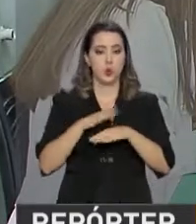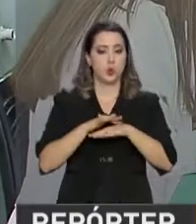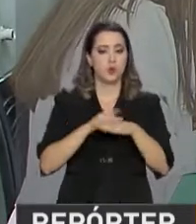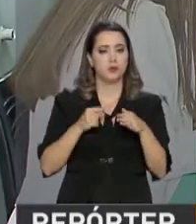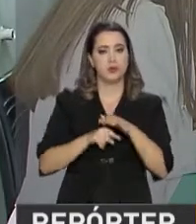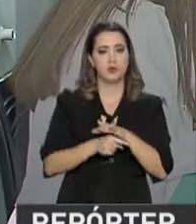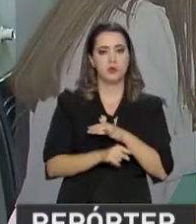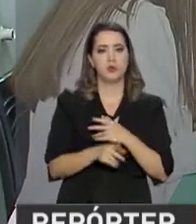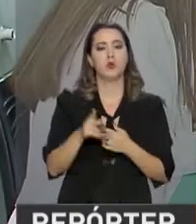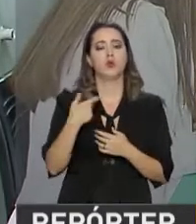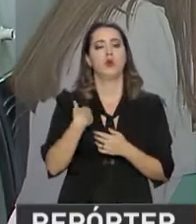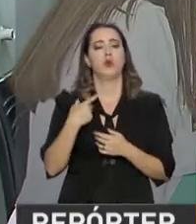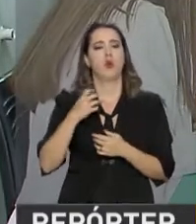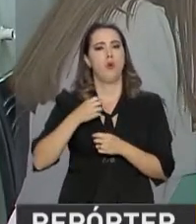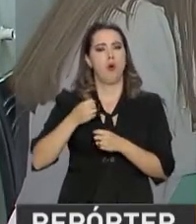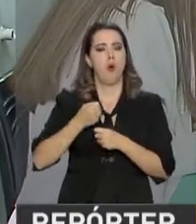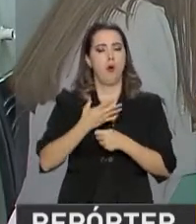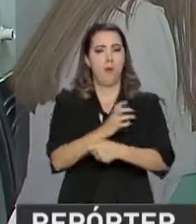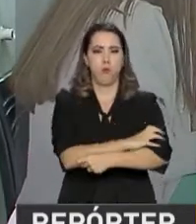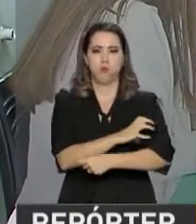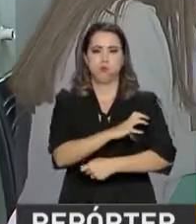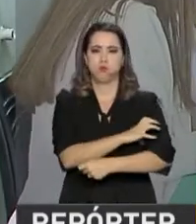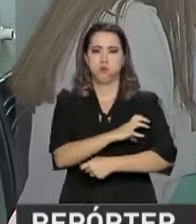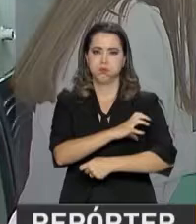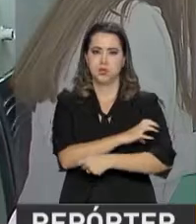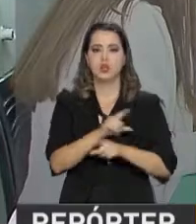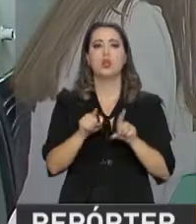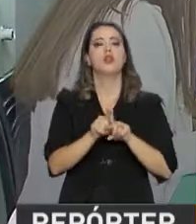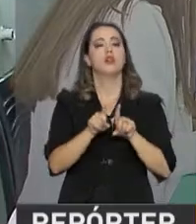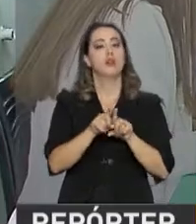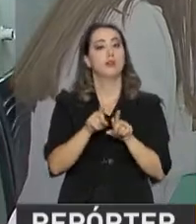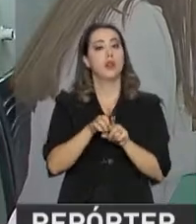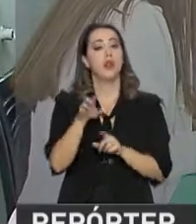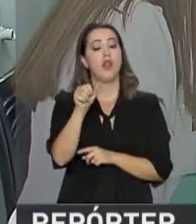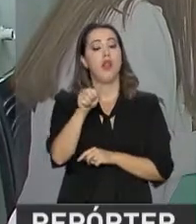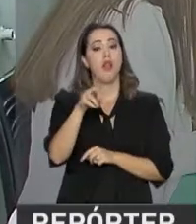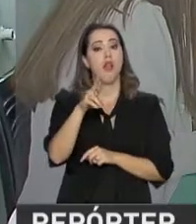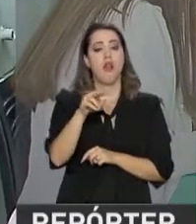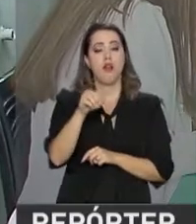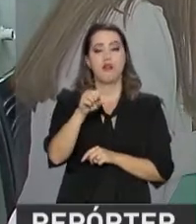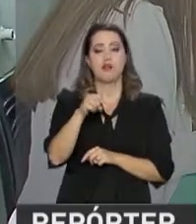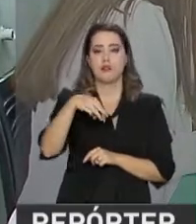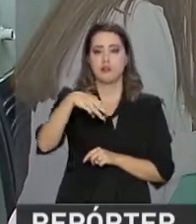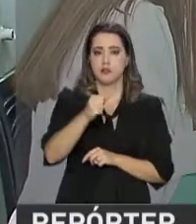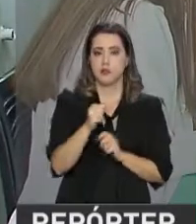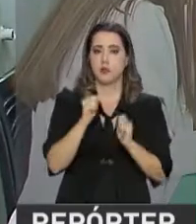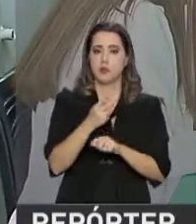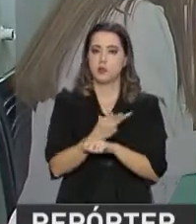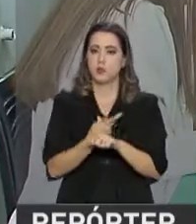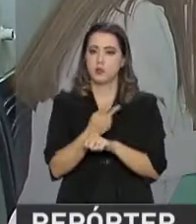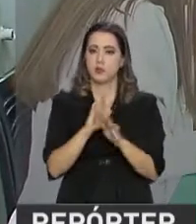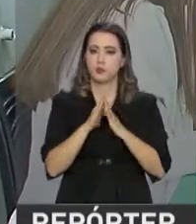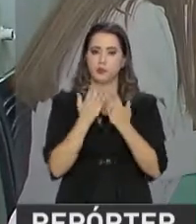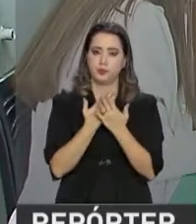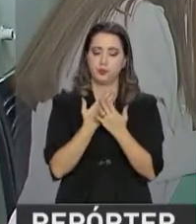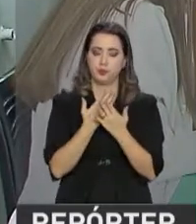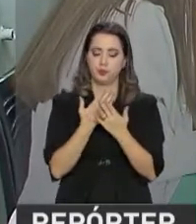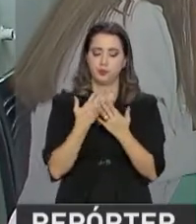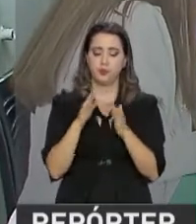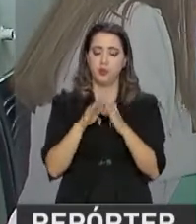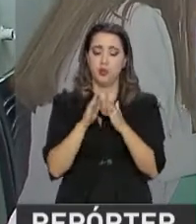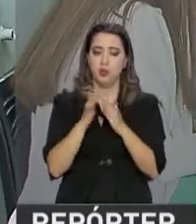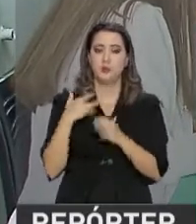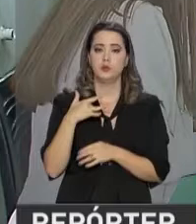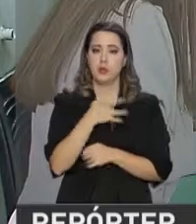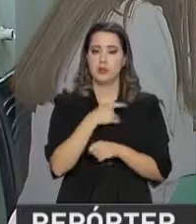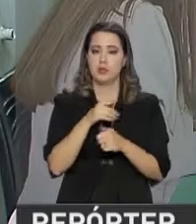crônica, como hipertensão, diabetes ou asma, por exemplo, também devem procurar os postos de saúde. Mas neste caso, não podem esquecer a